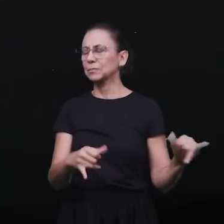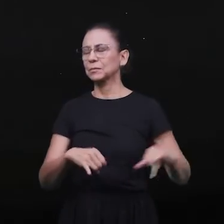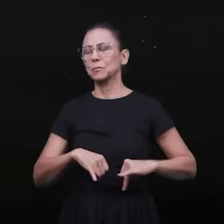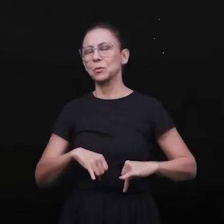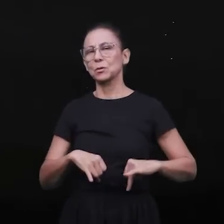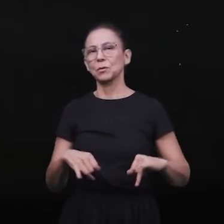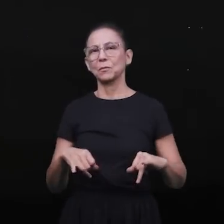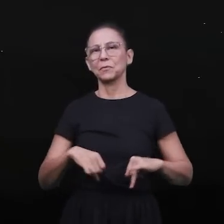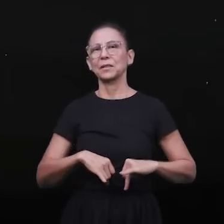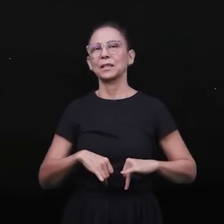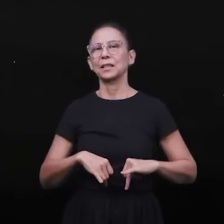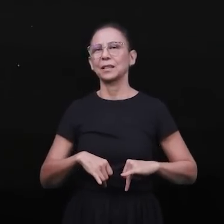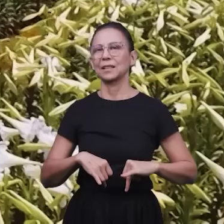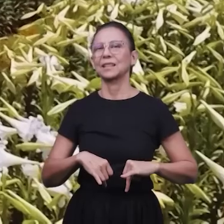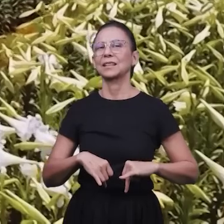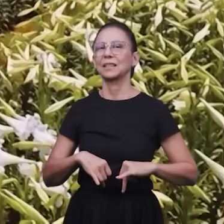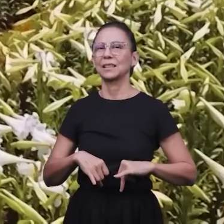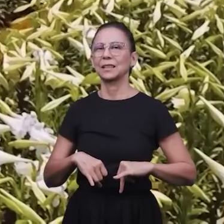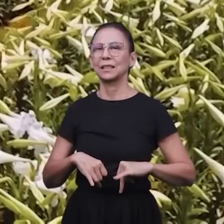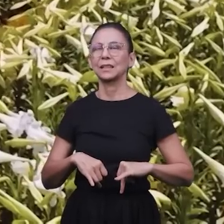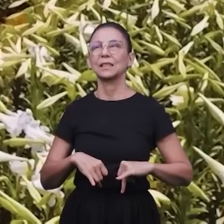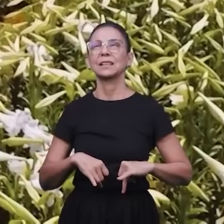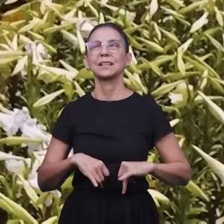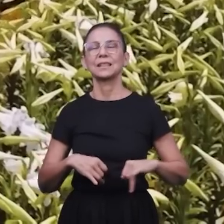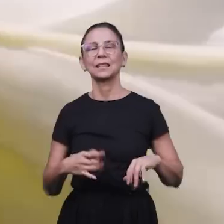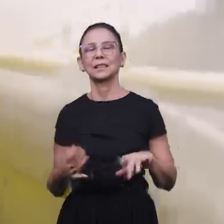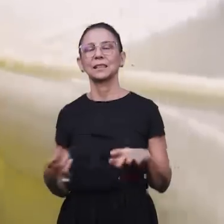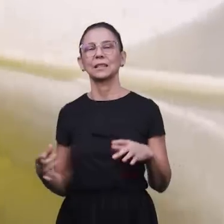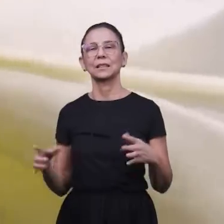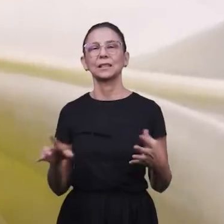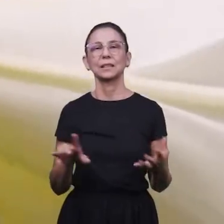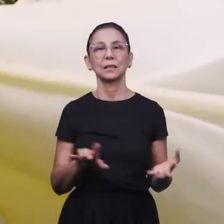Nunca mais vamos sofrer,